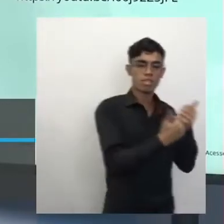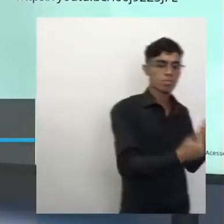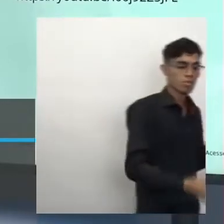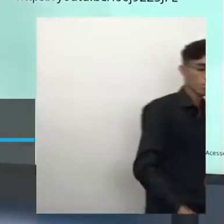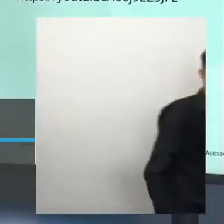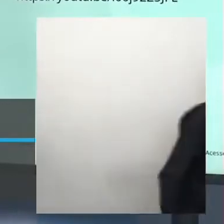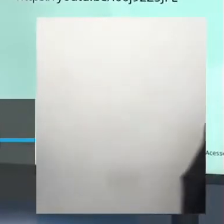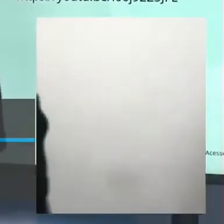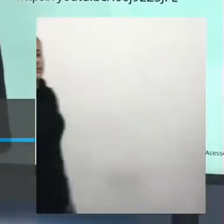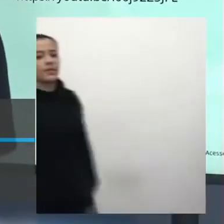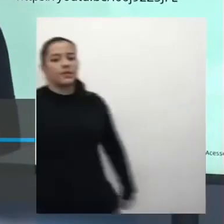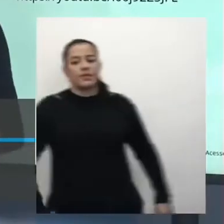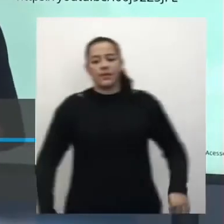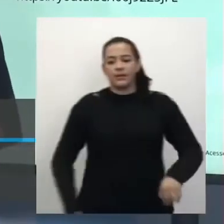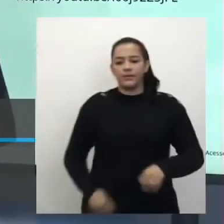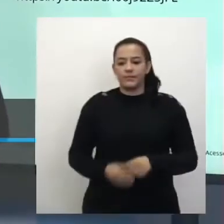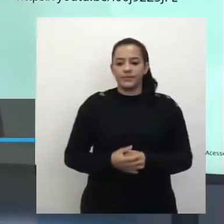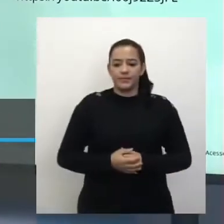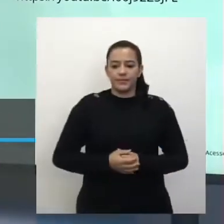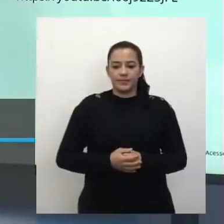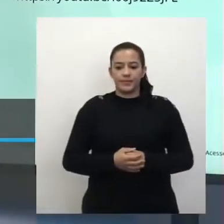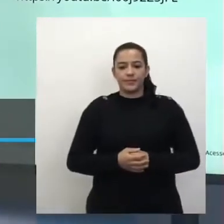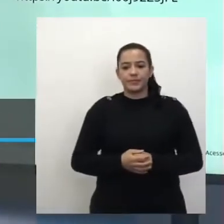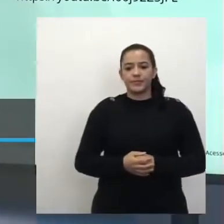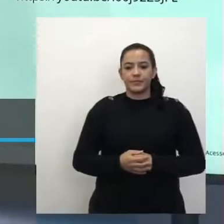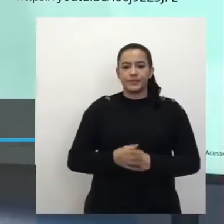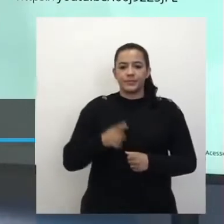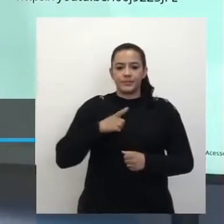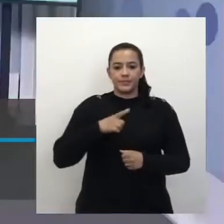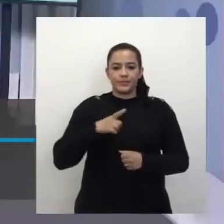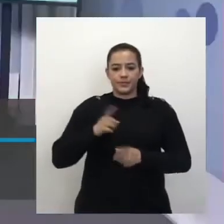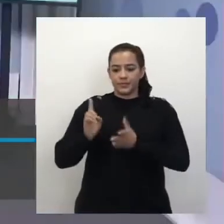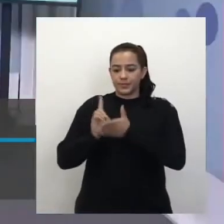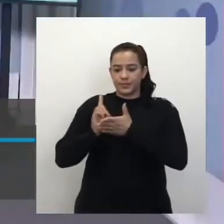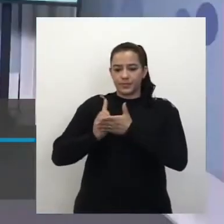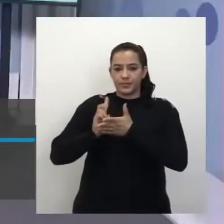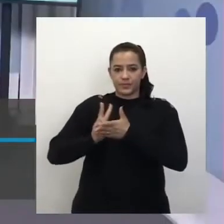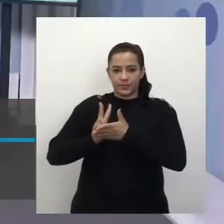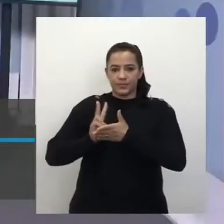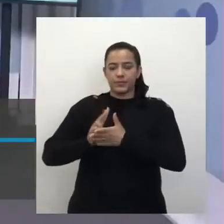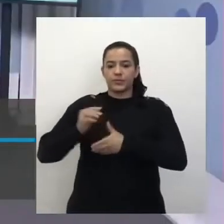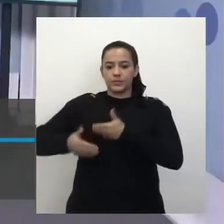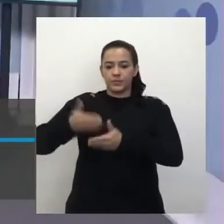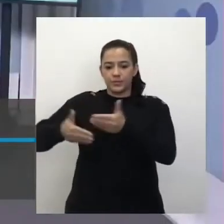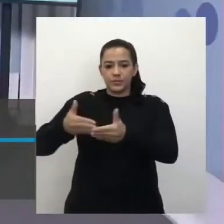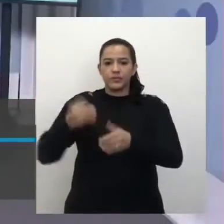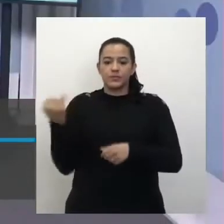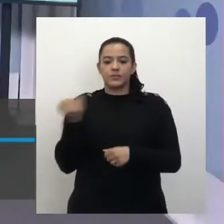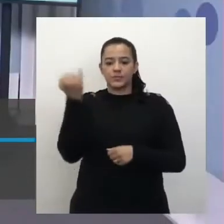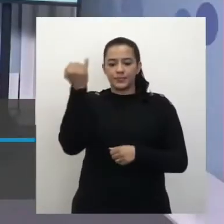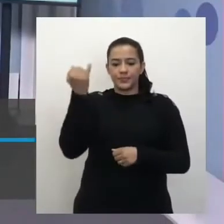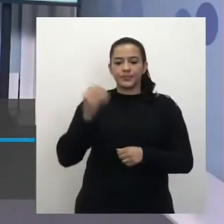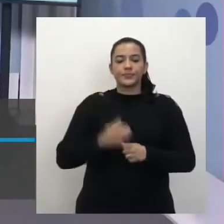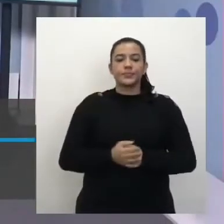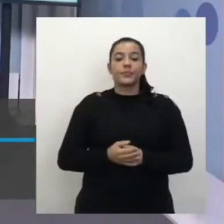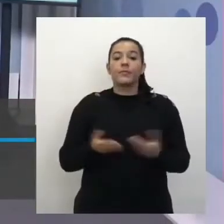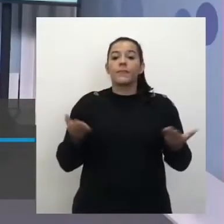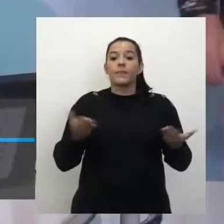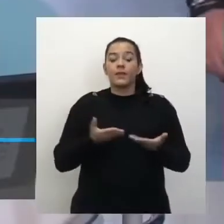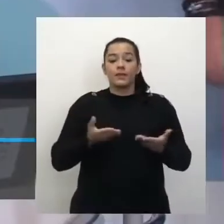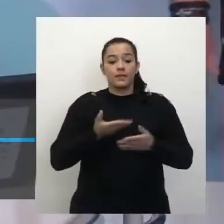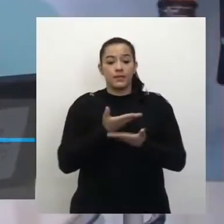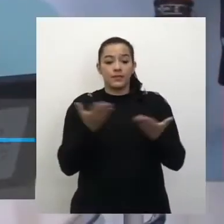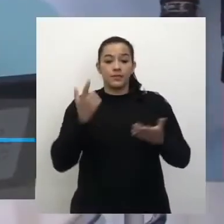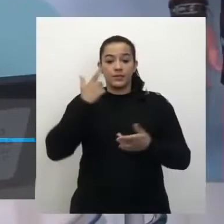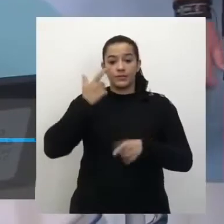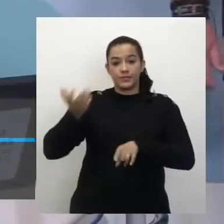aí, né, retratando aí de uma comunidade indígena super importante, né? Quer falar, Carlos? Legal. Vamos então, galerinha, ver